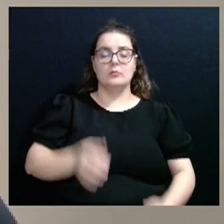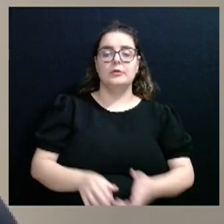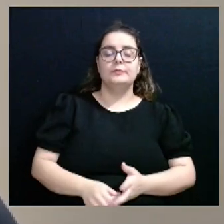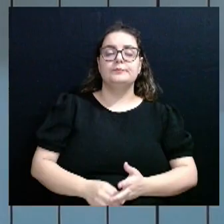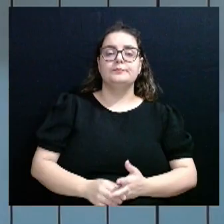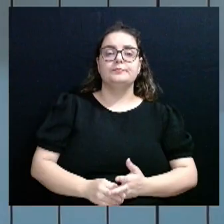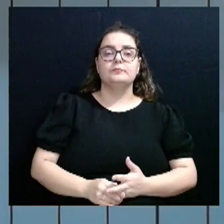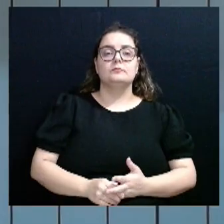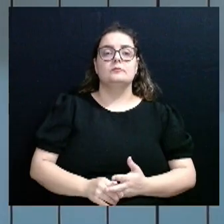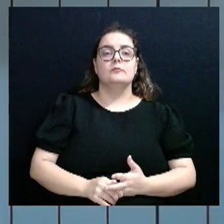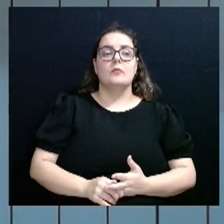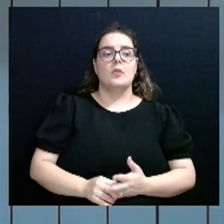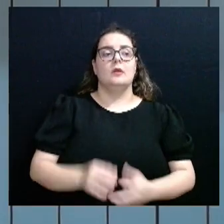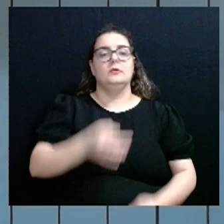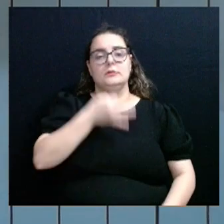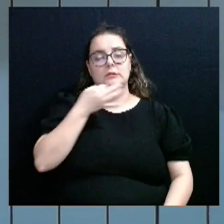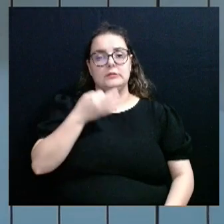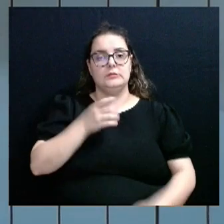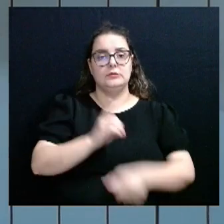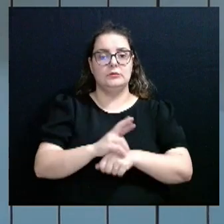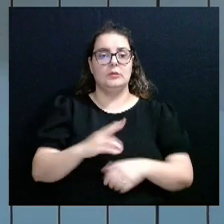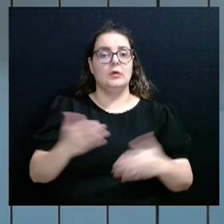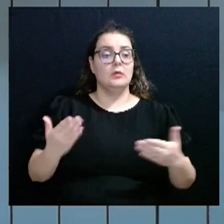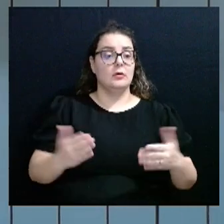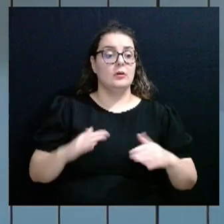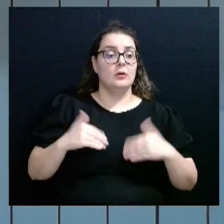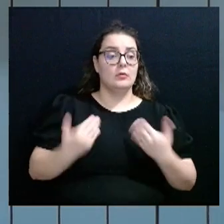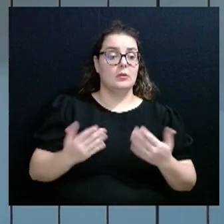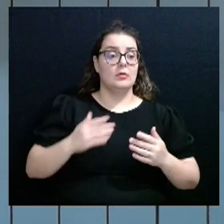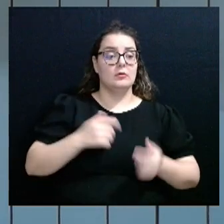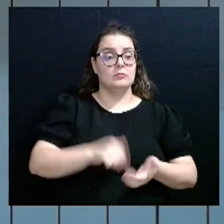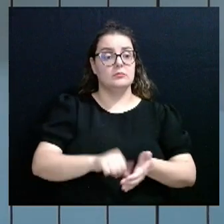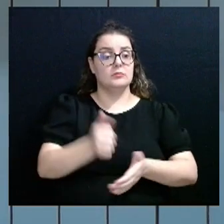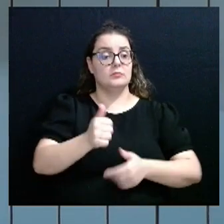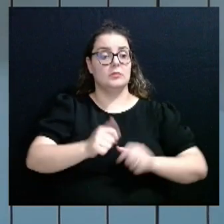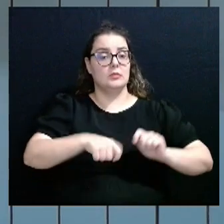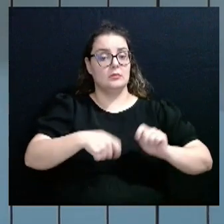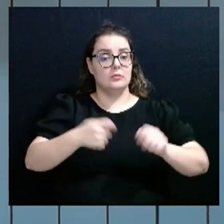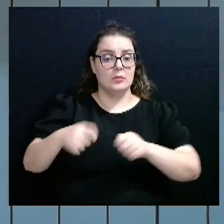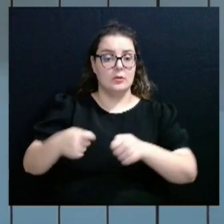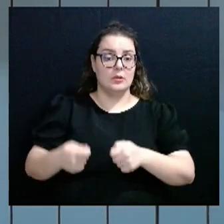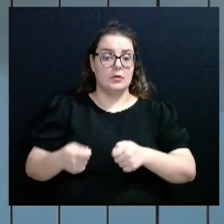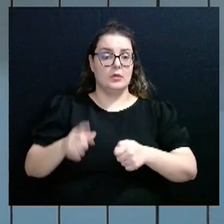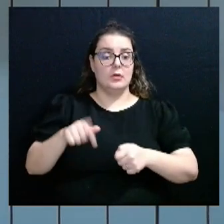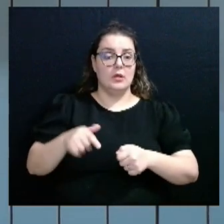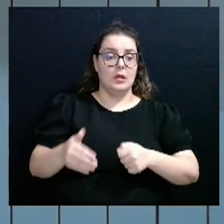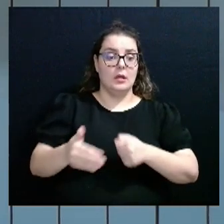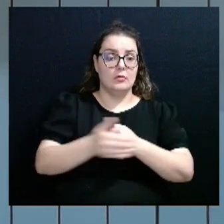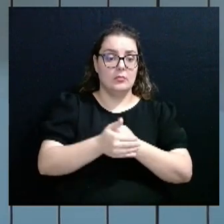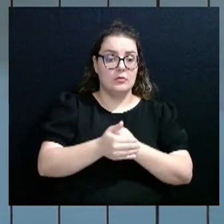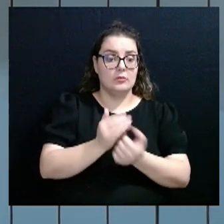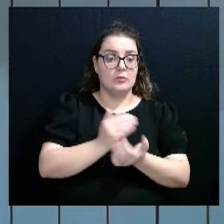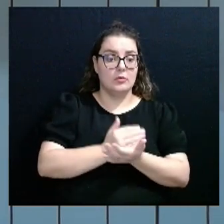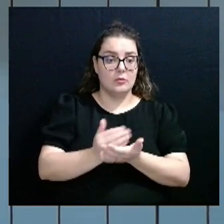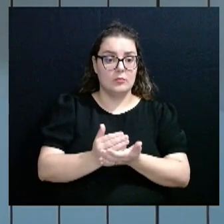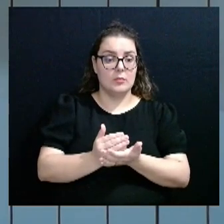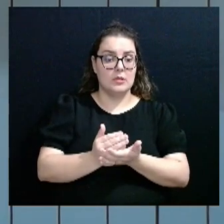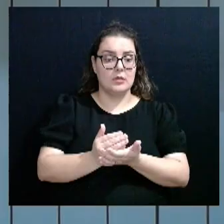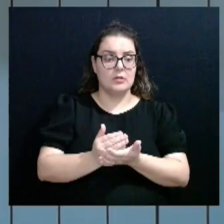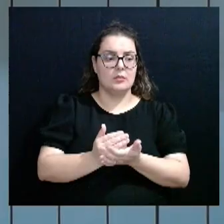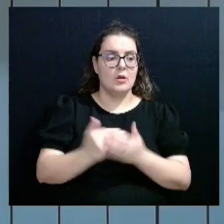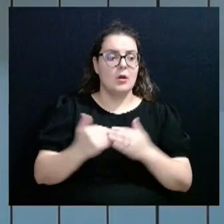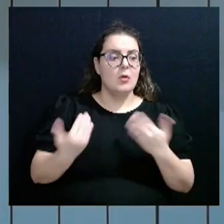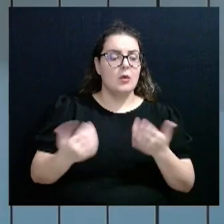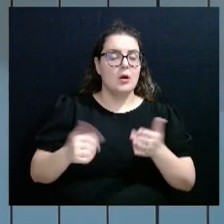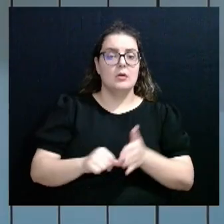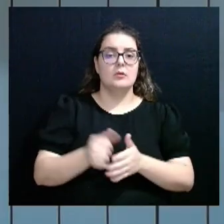Excelente, doutor. Agora, quais os primeiros sinais? Já que é algo que é invisível no começo, no início, quais são os primeiros